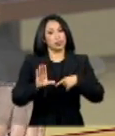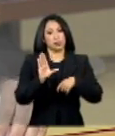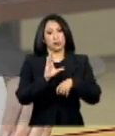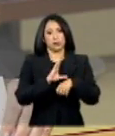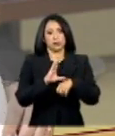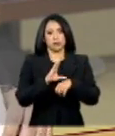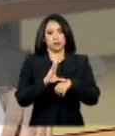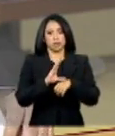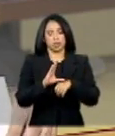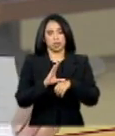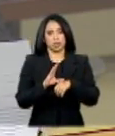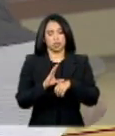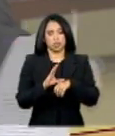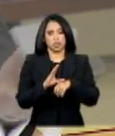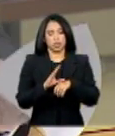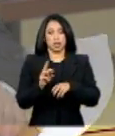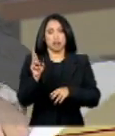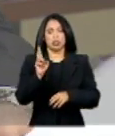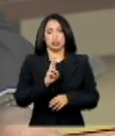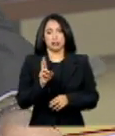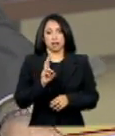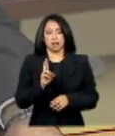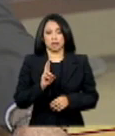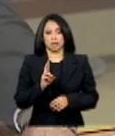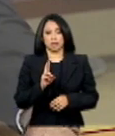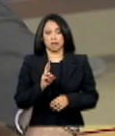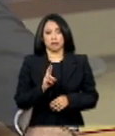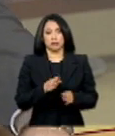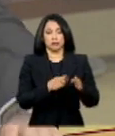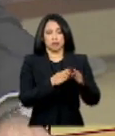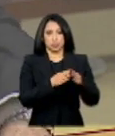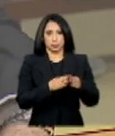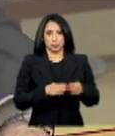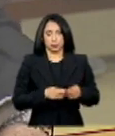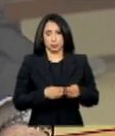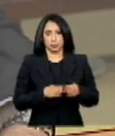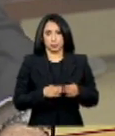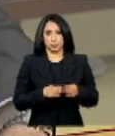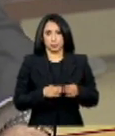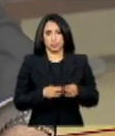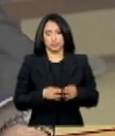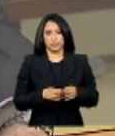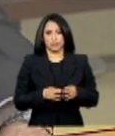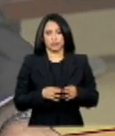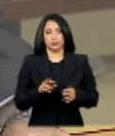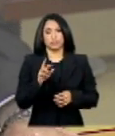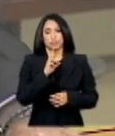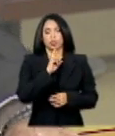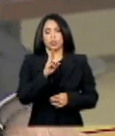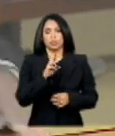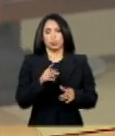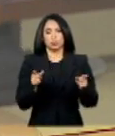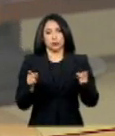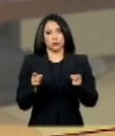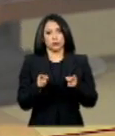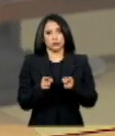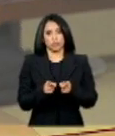as razões da parte mercê do resultado que eu vou sintetizar